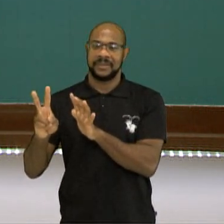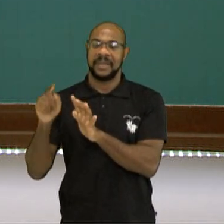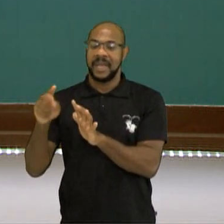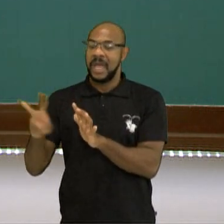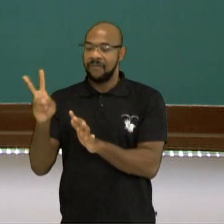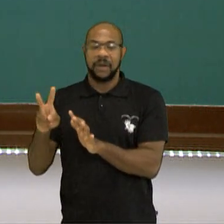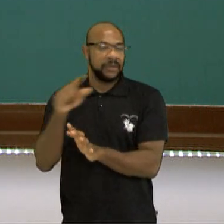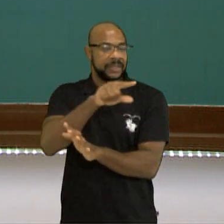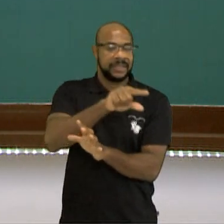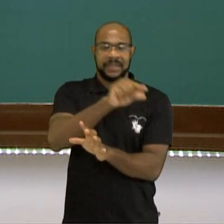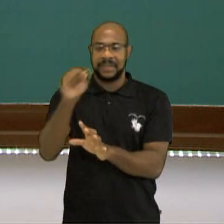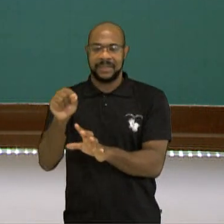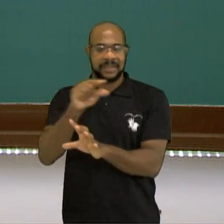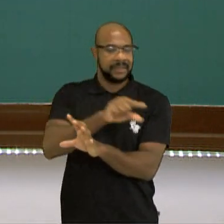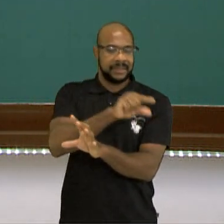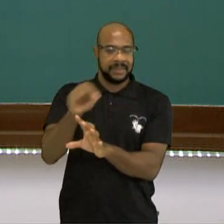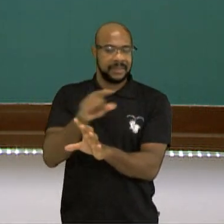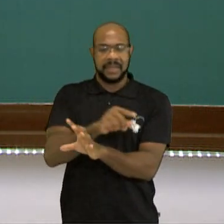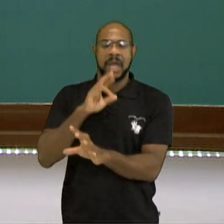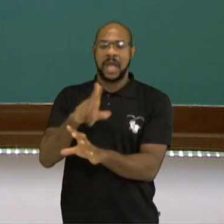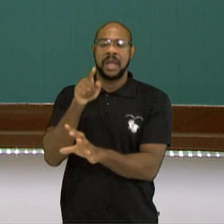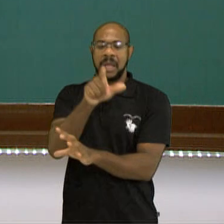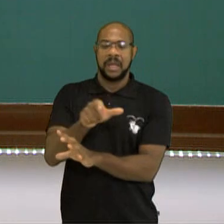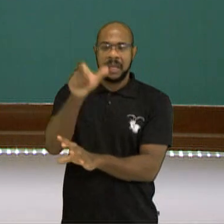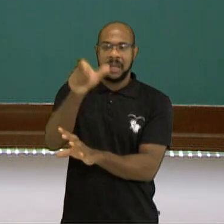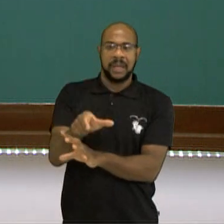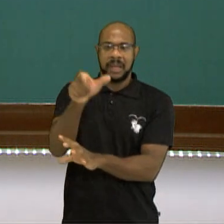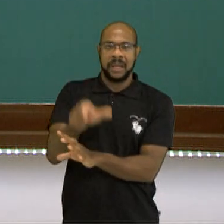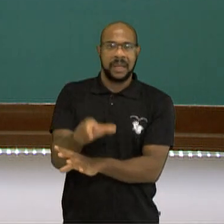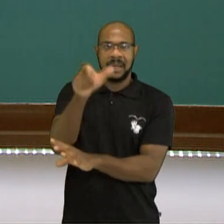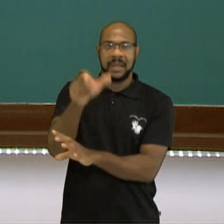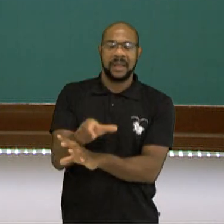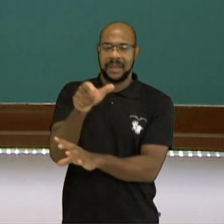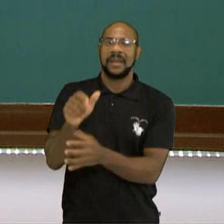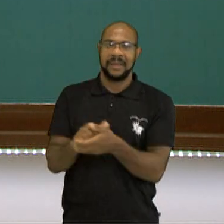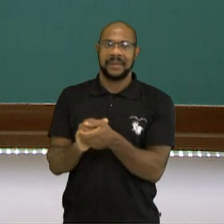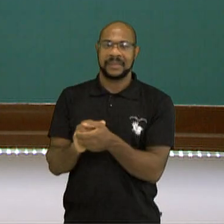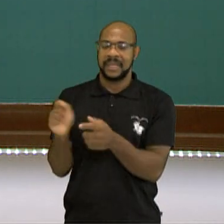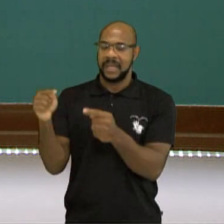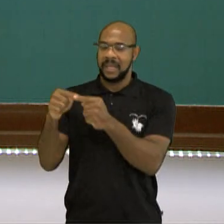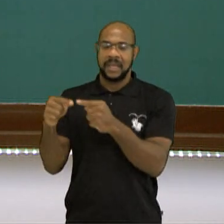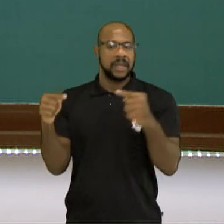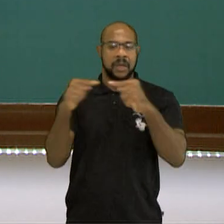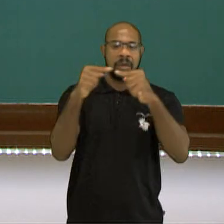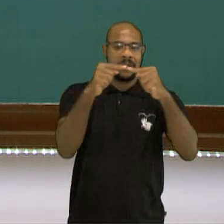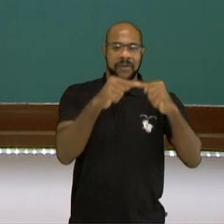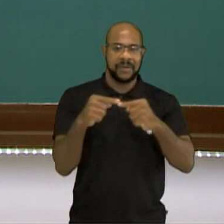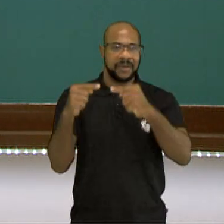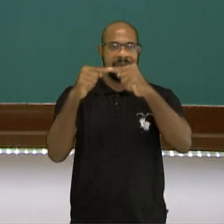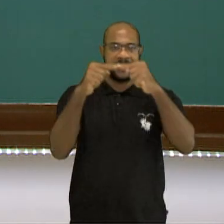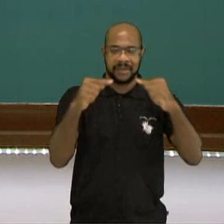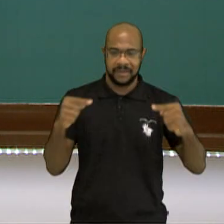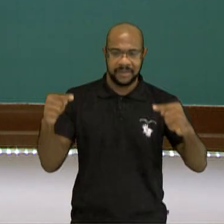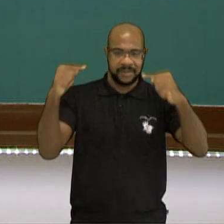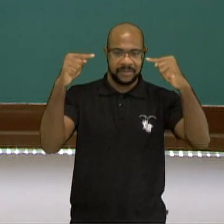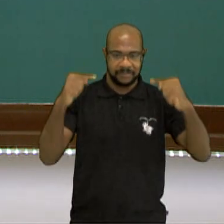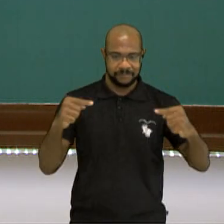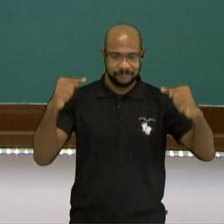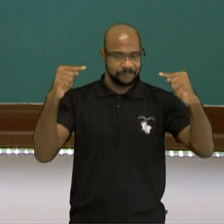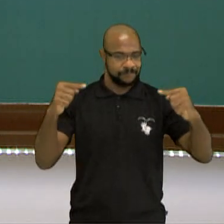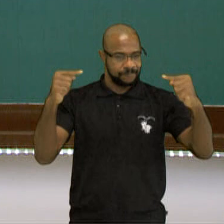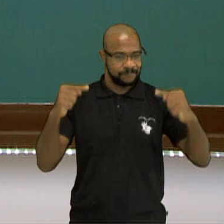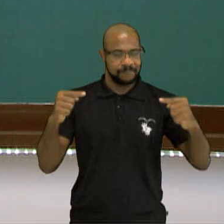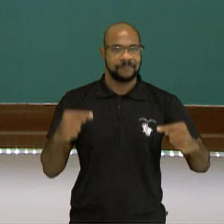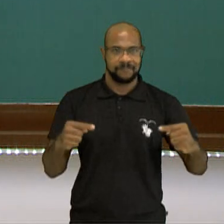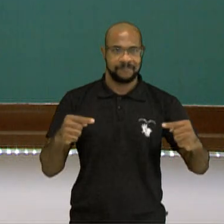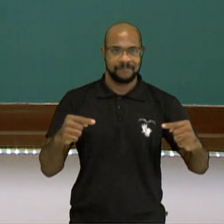da função, os resultados, ou seja, os valores de y que eu vou precisar para dar continuidade na